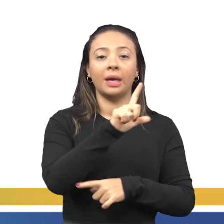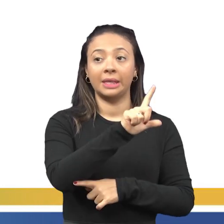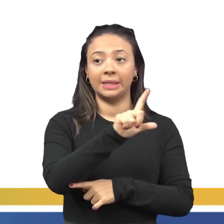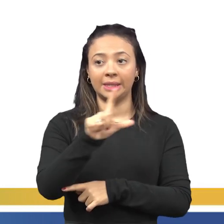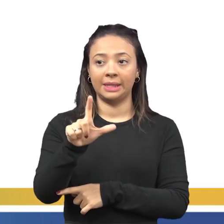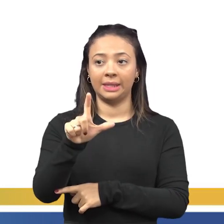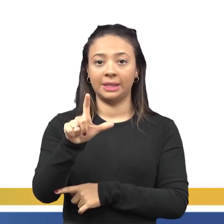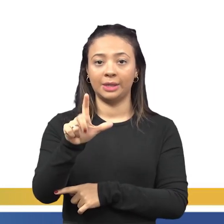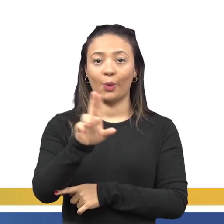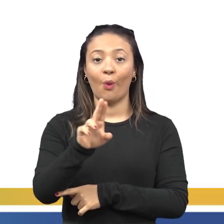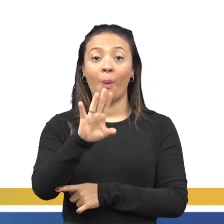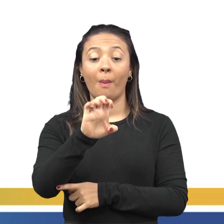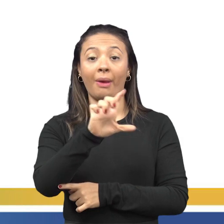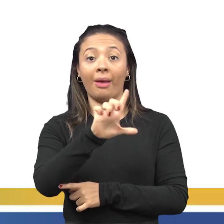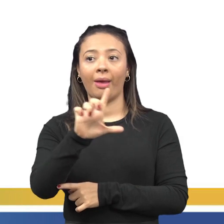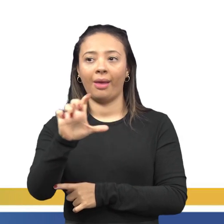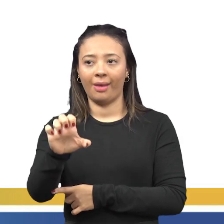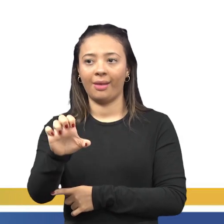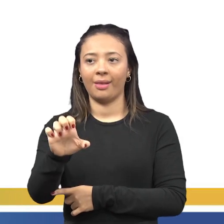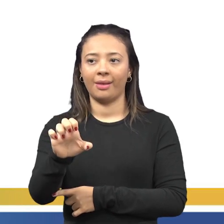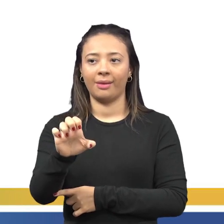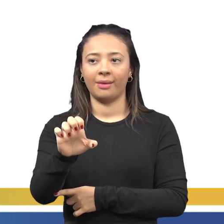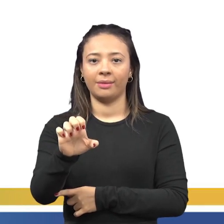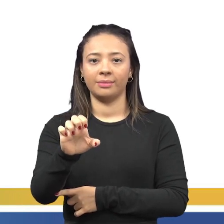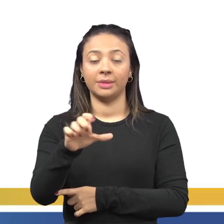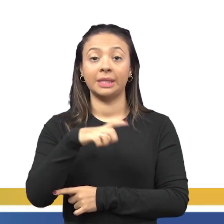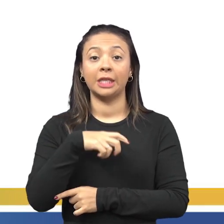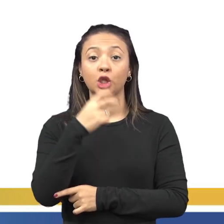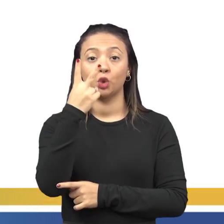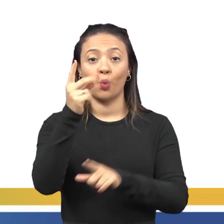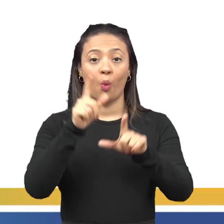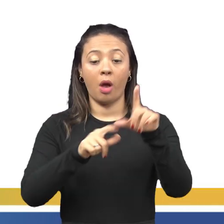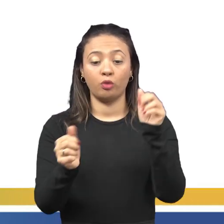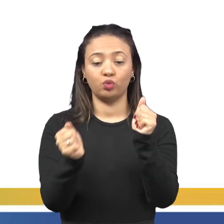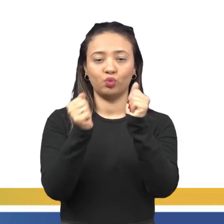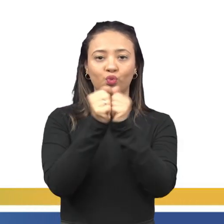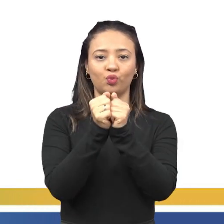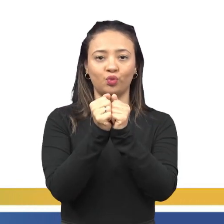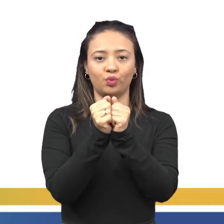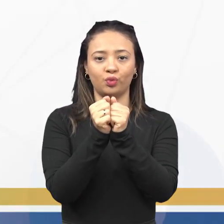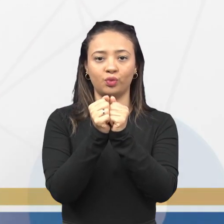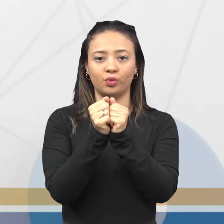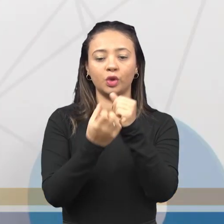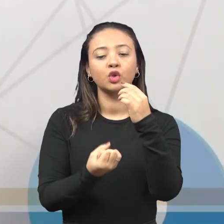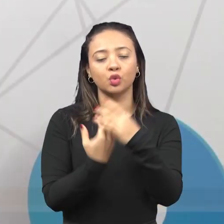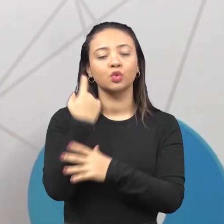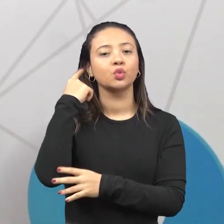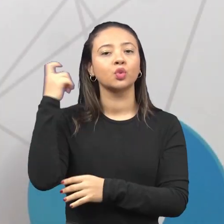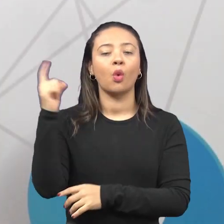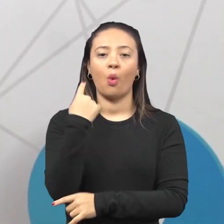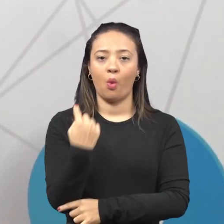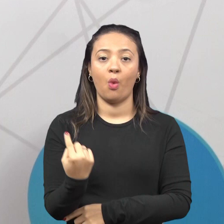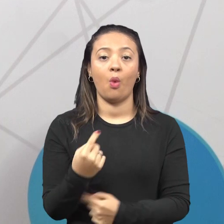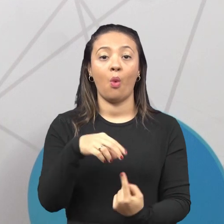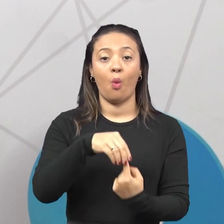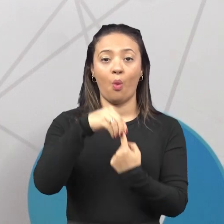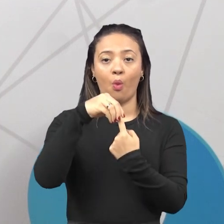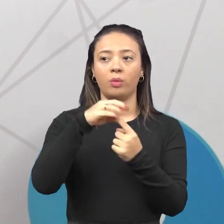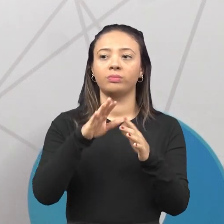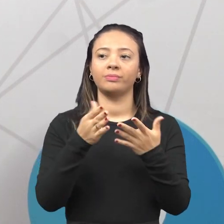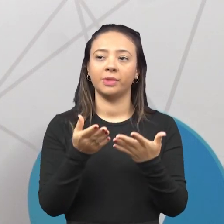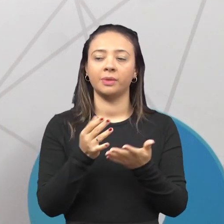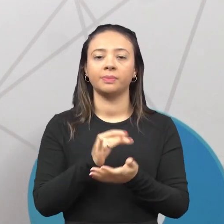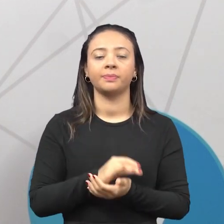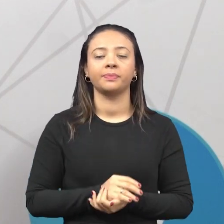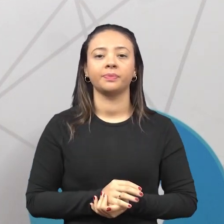não são letras, elas são dígrafos, porque eu tenho duas letras para formar um único som, certo? Anteriormente, essas duas aí